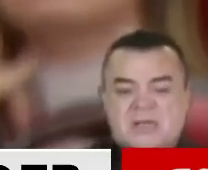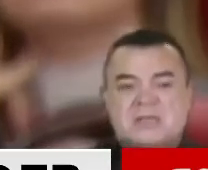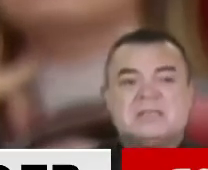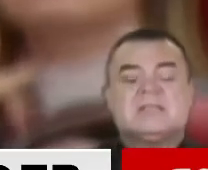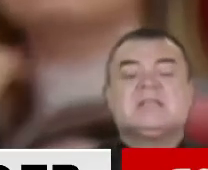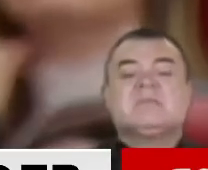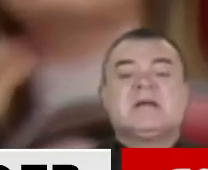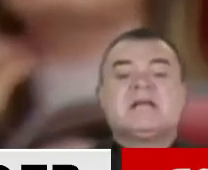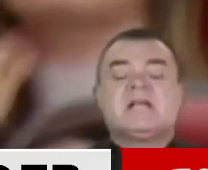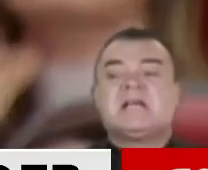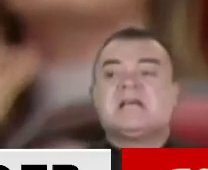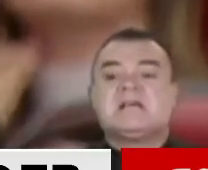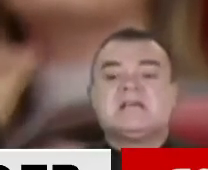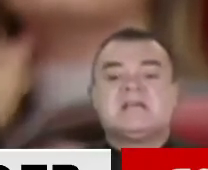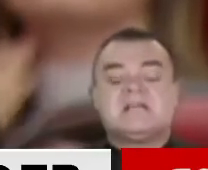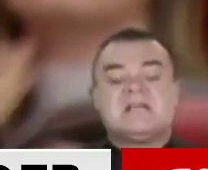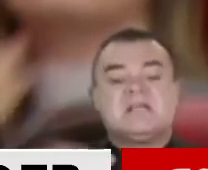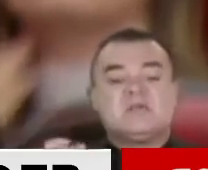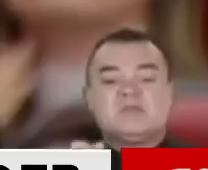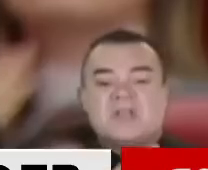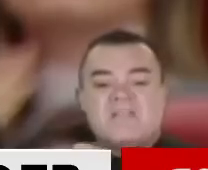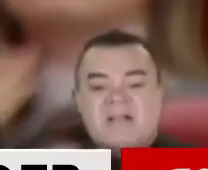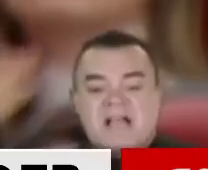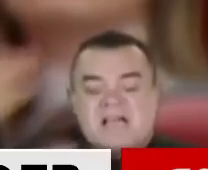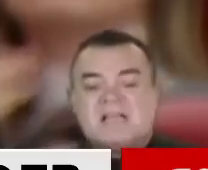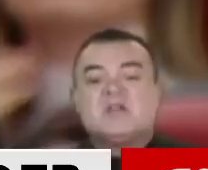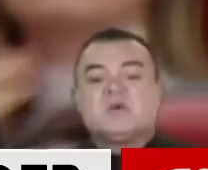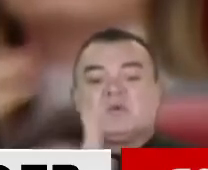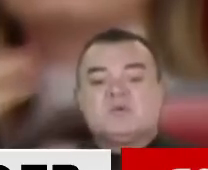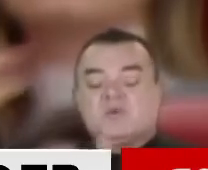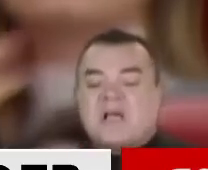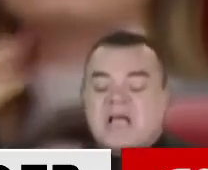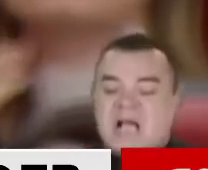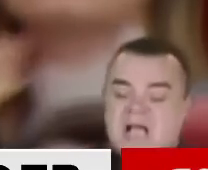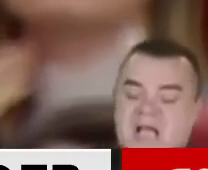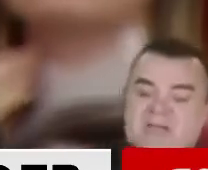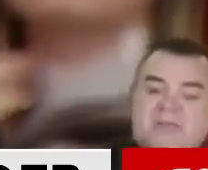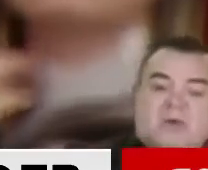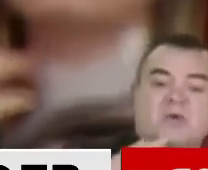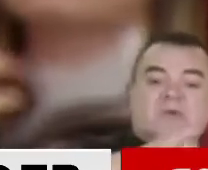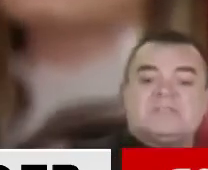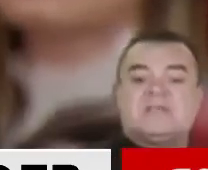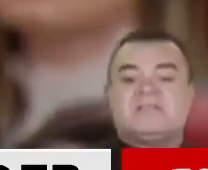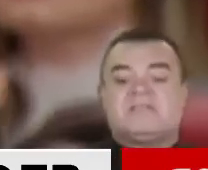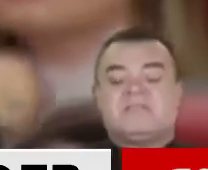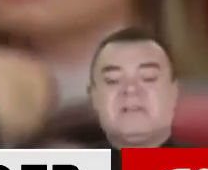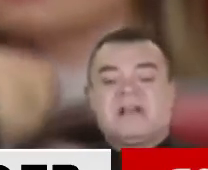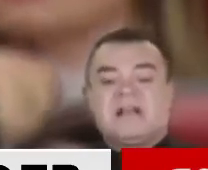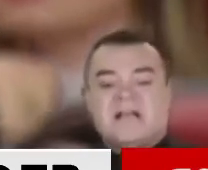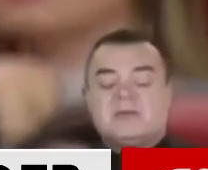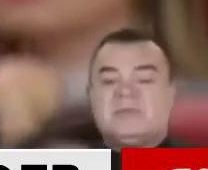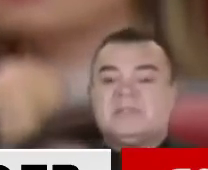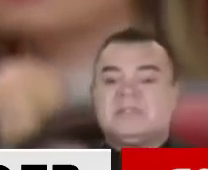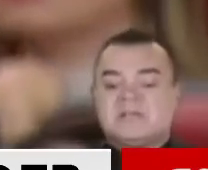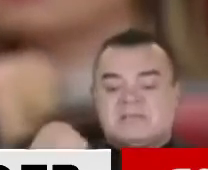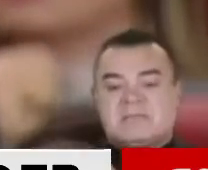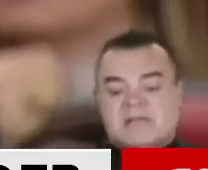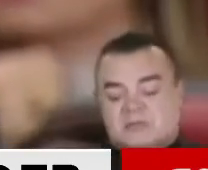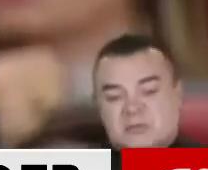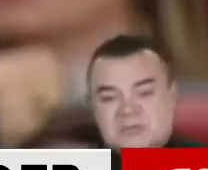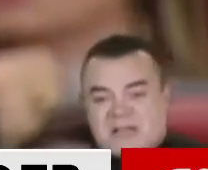news. Utilizou-se aviões da FAB, isso sim, utilizou-se aviões da FAB, está nos autos,